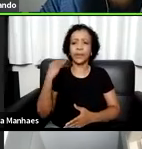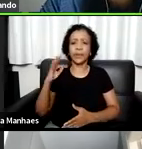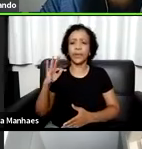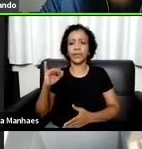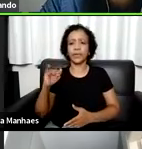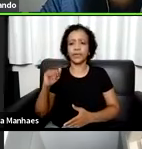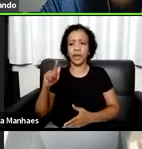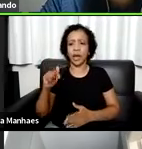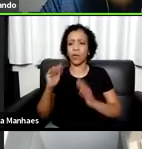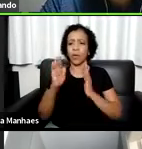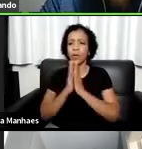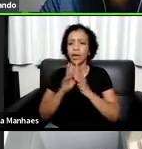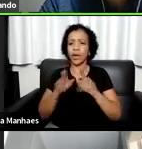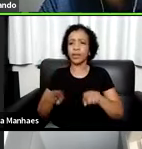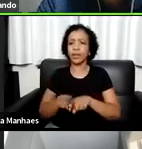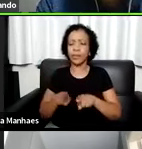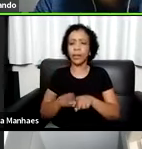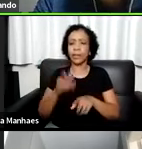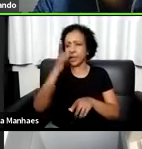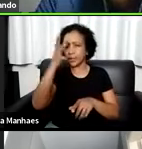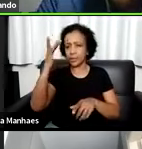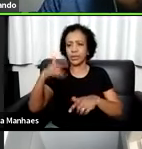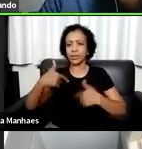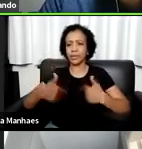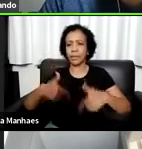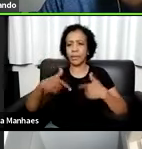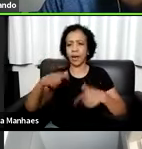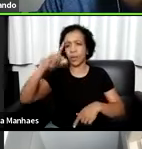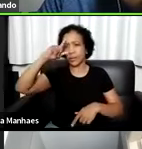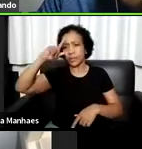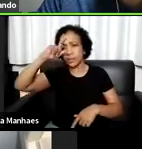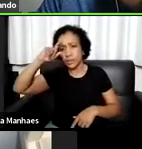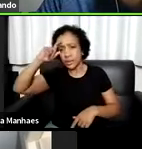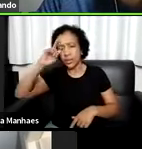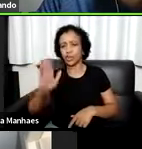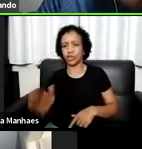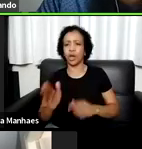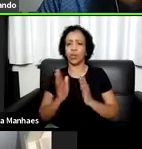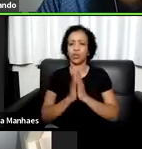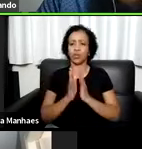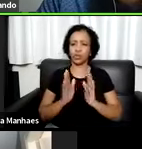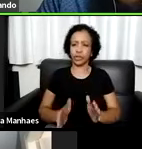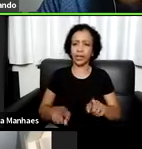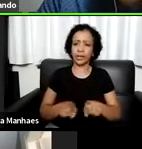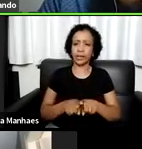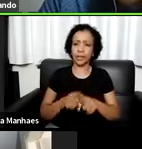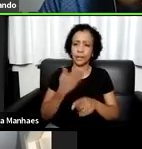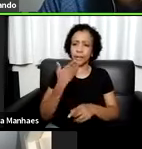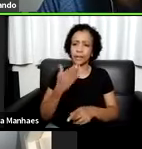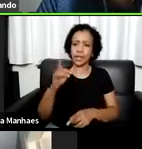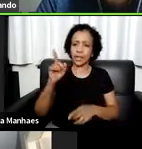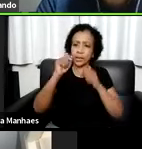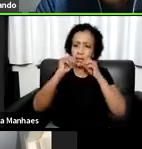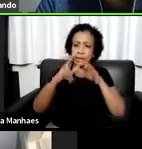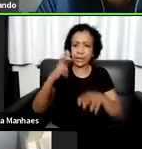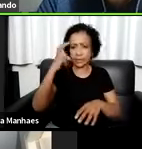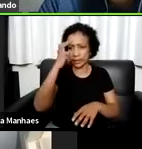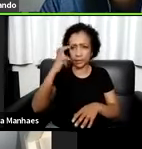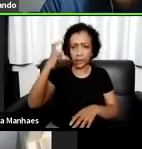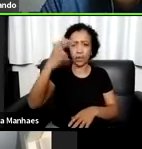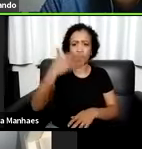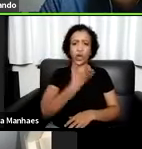já oramos aqui também por eles. Maria Assunção pedindo também, dando a Deus que dê, pedindo a Deus que dê sabedoria aos governantes,